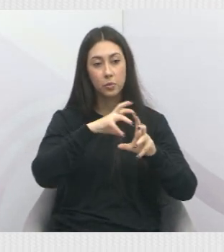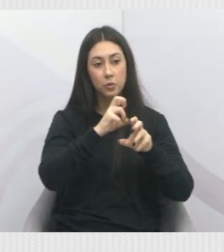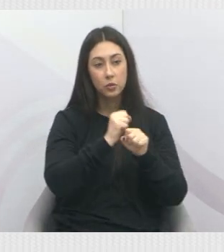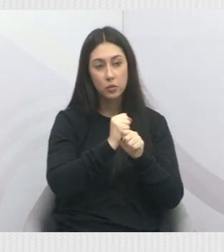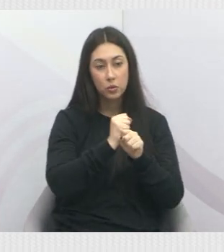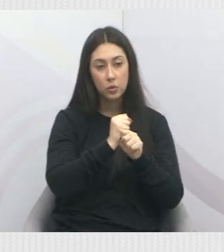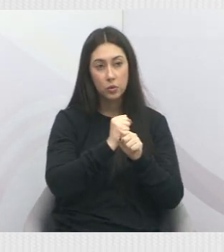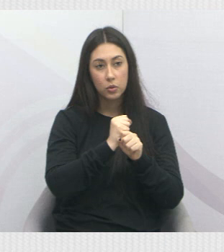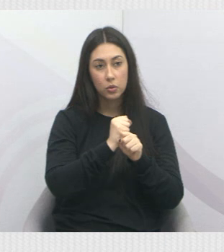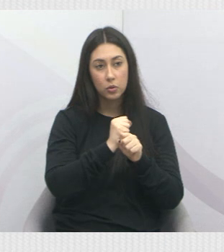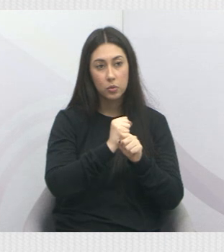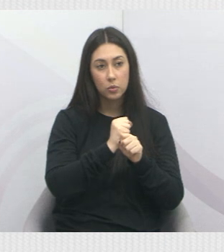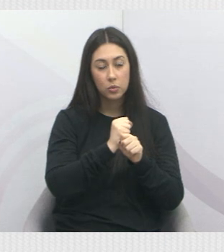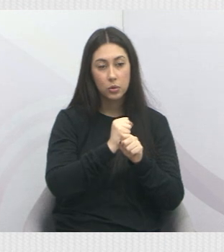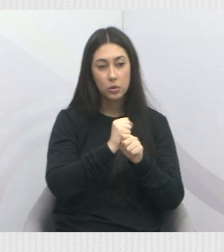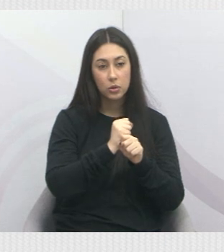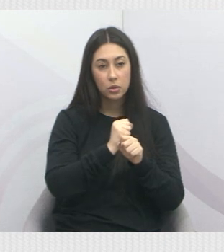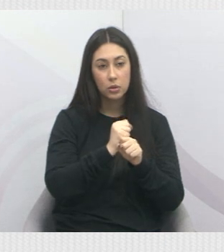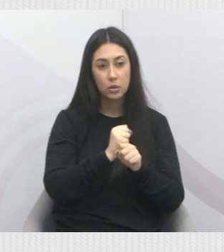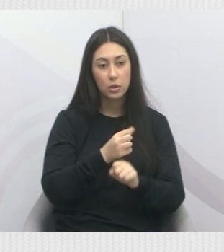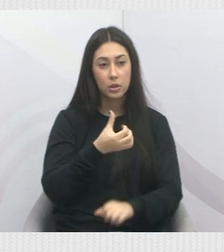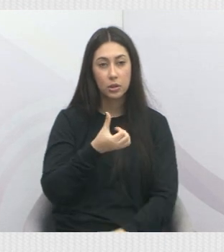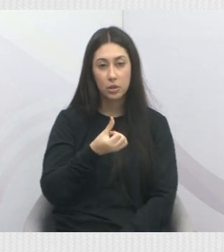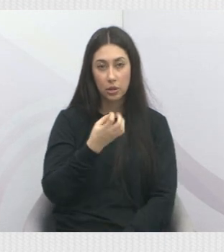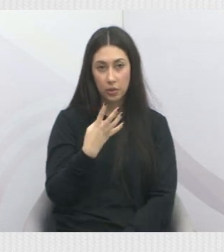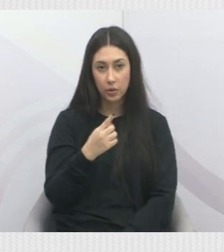de 2022, totalizamos